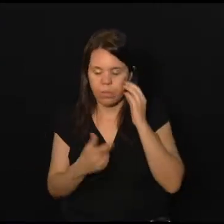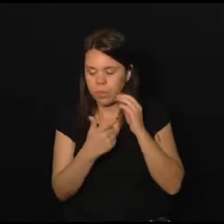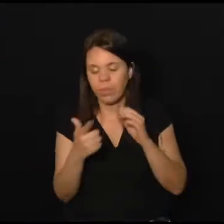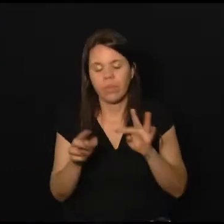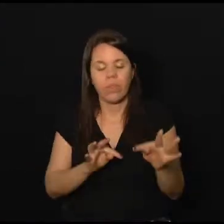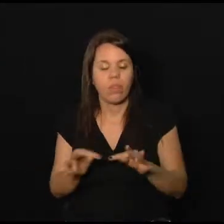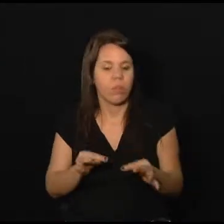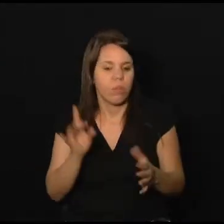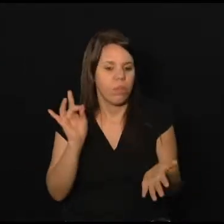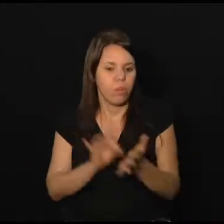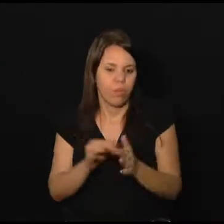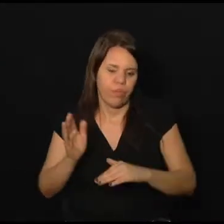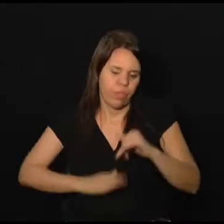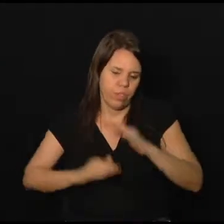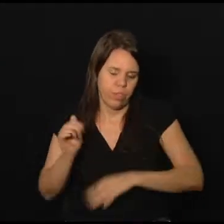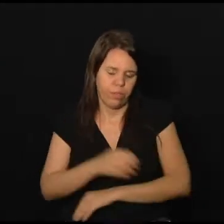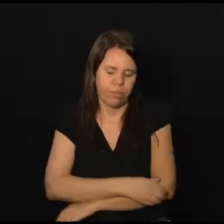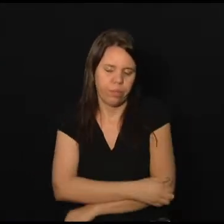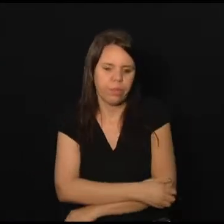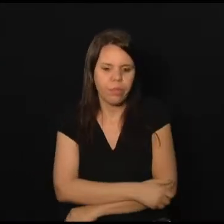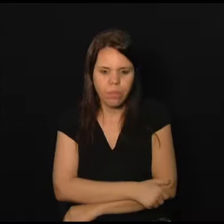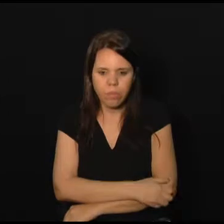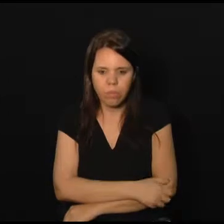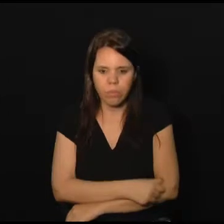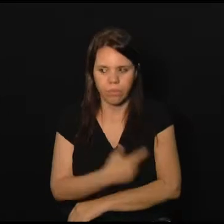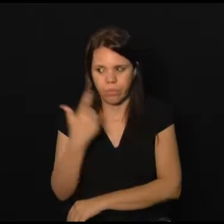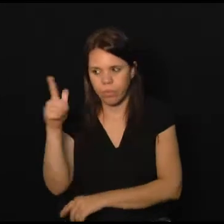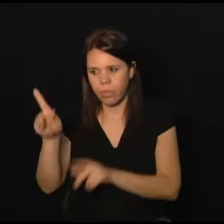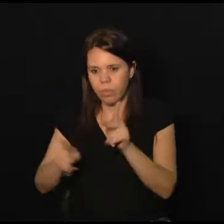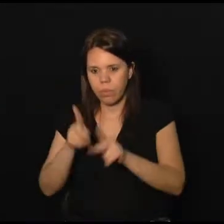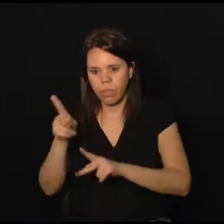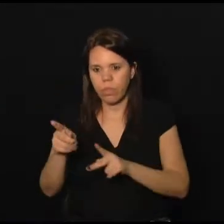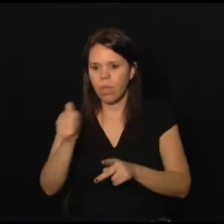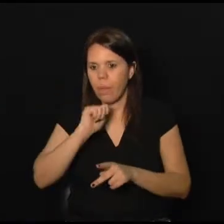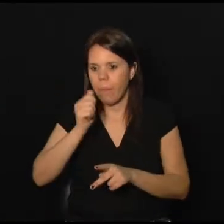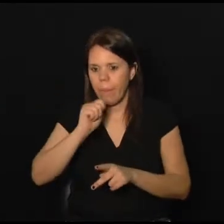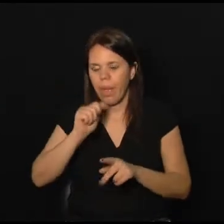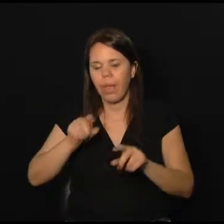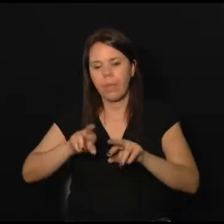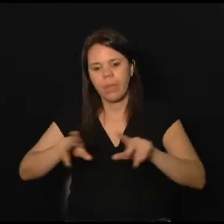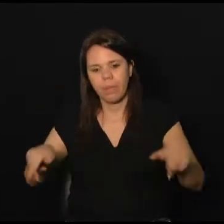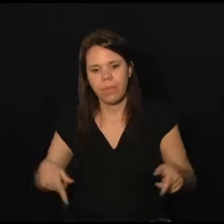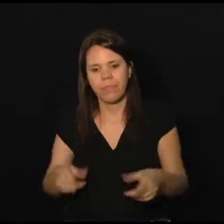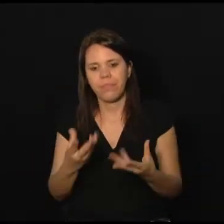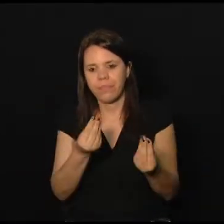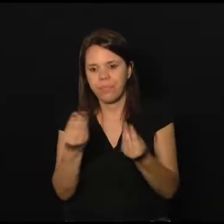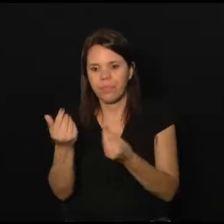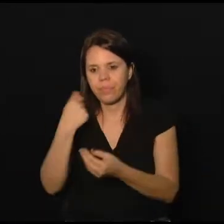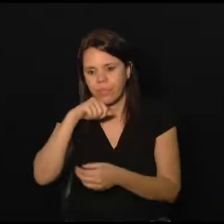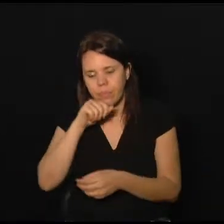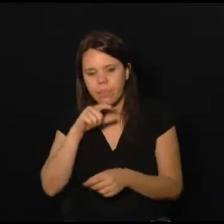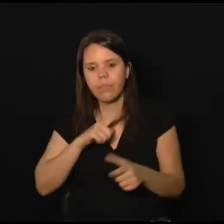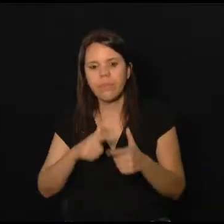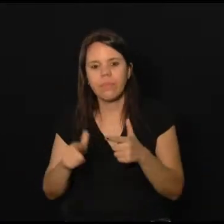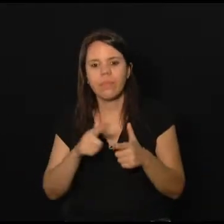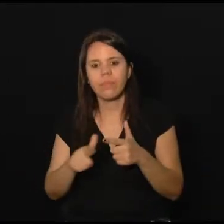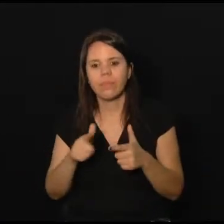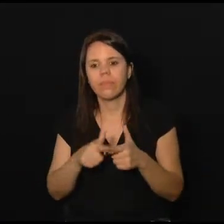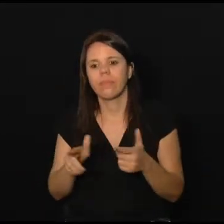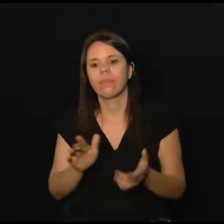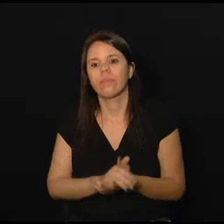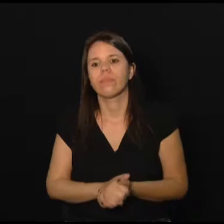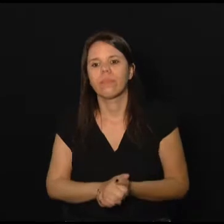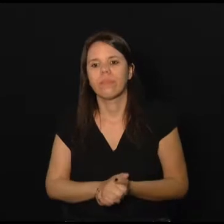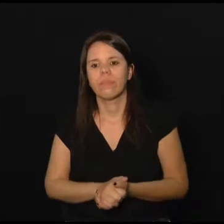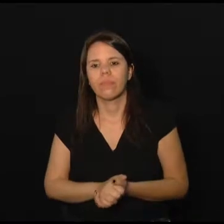acaba tendo esse problema de dependência, outros bebem. Muitas mães a gente já atendeu que tem problemas com álcool, porque começou a tomar álcool